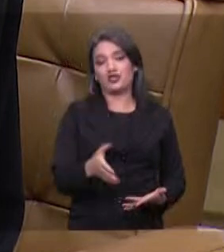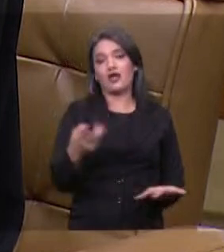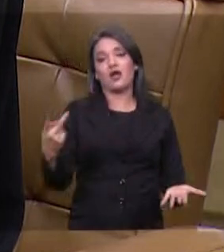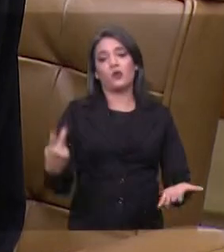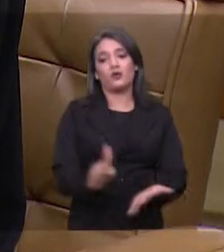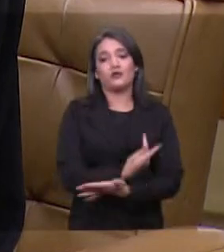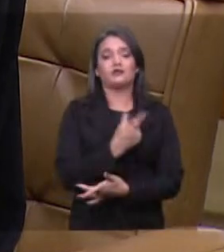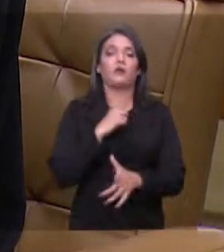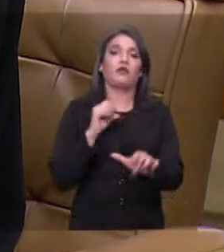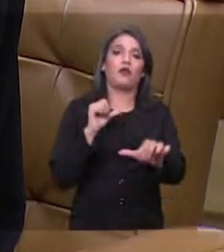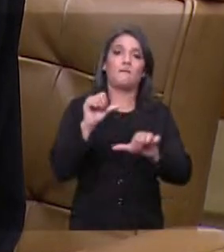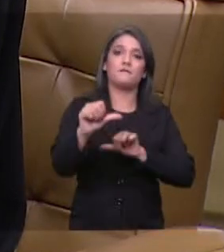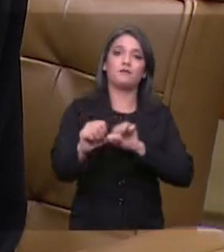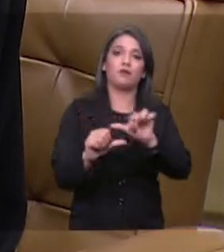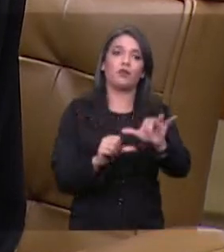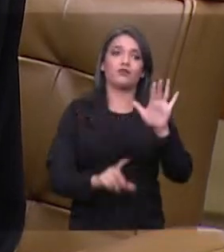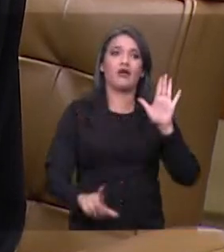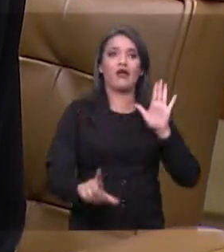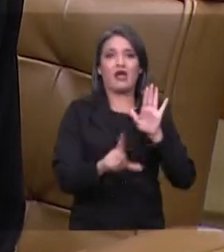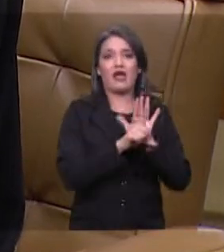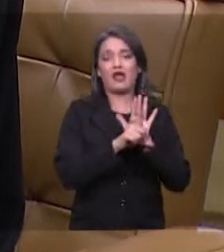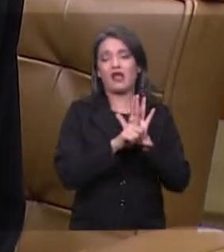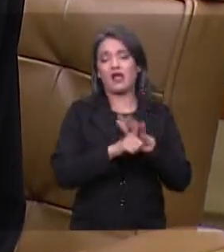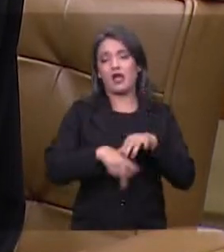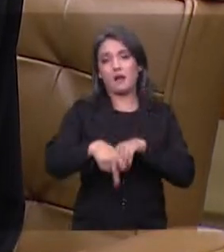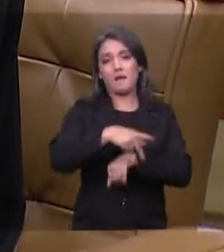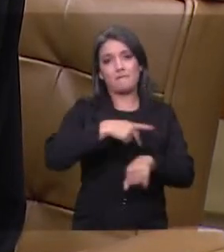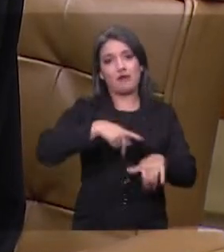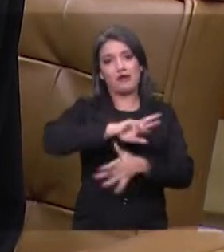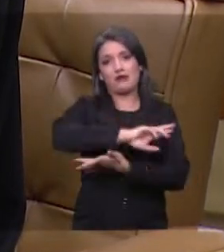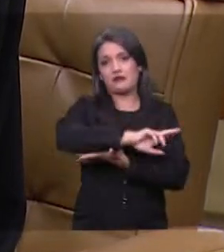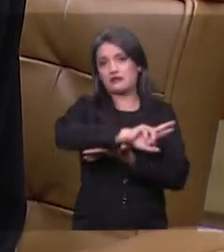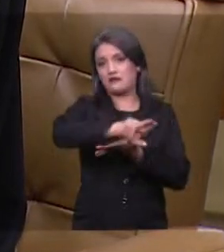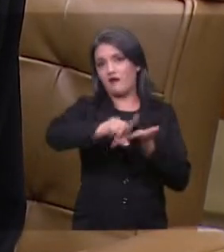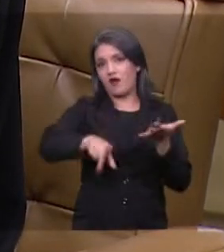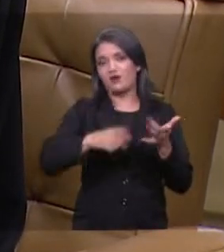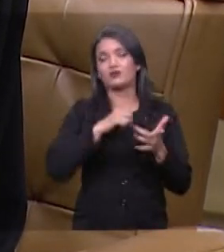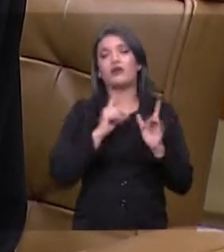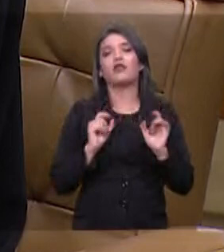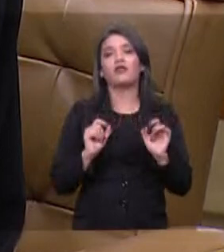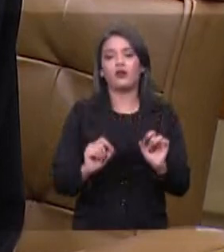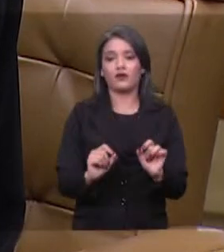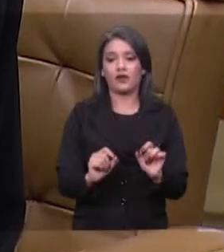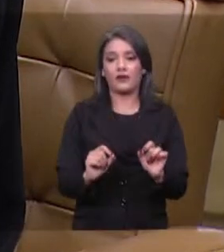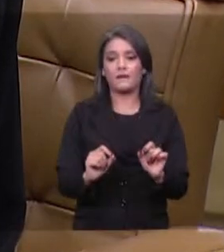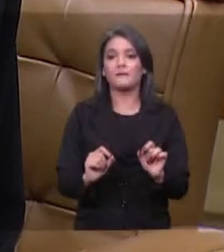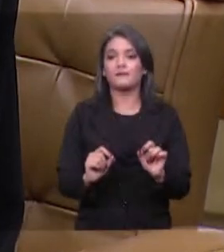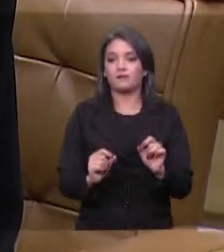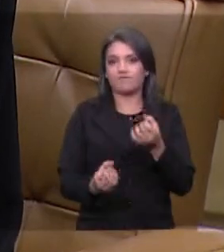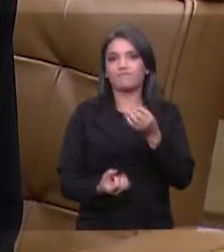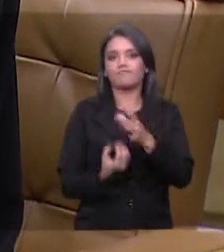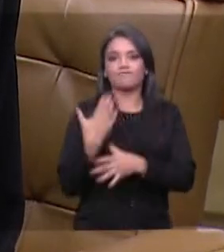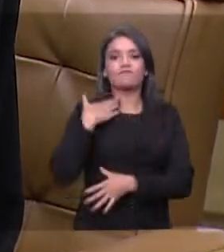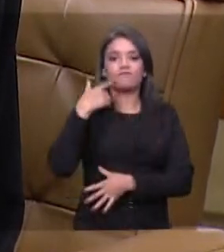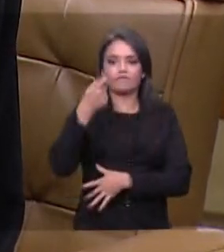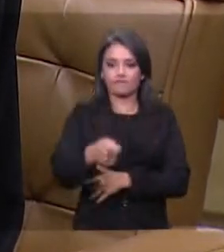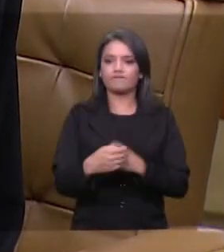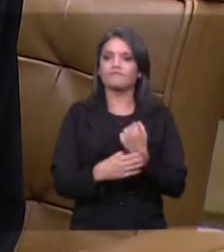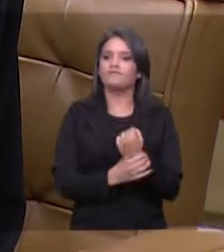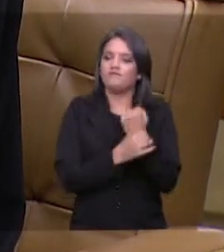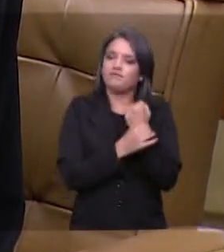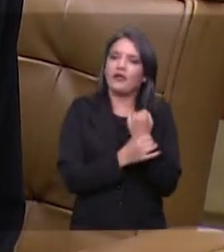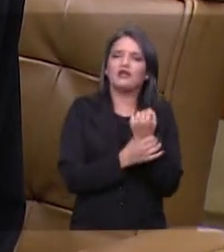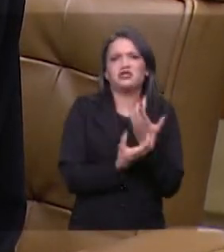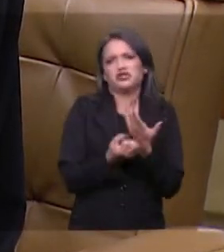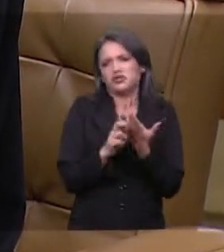para a mudança da legislação de diversos países para instituir exatamente o juiz das garantias ou algo